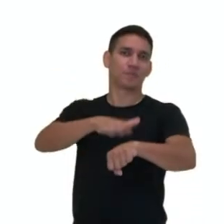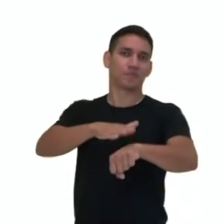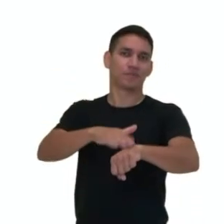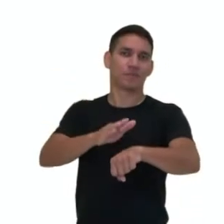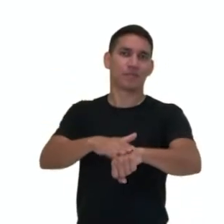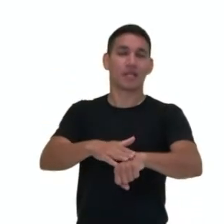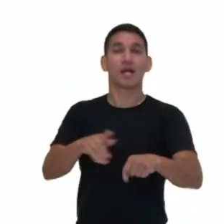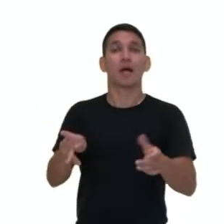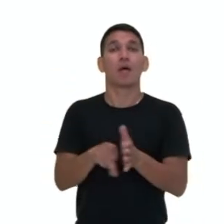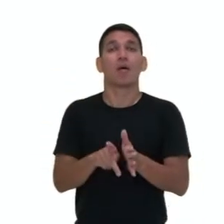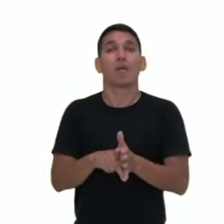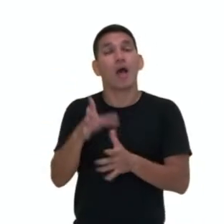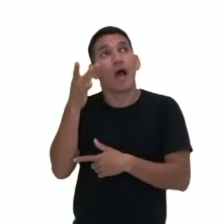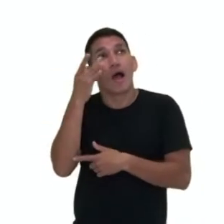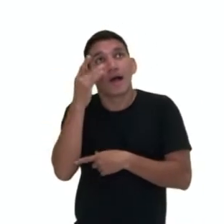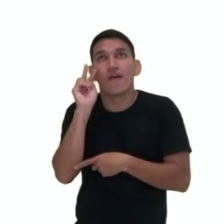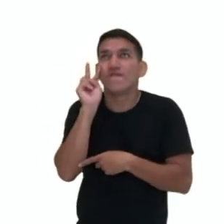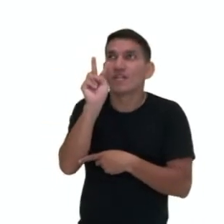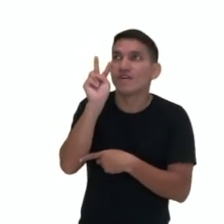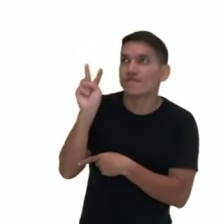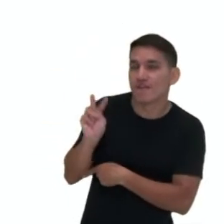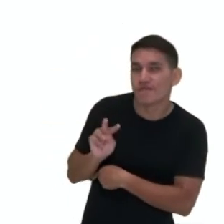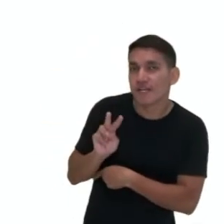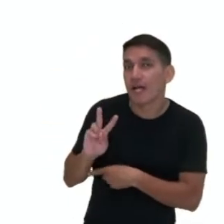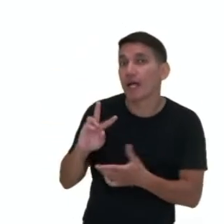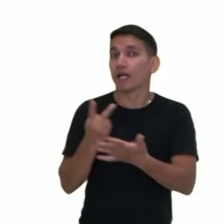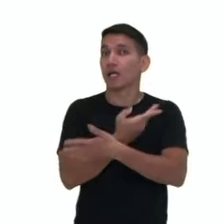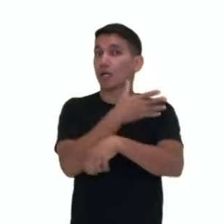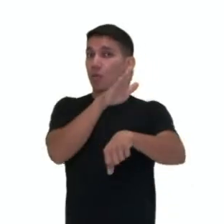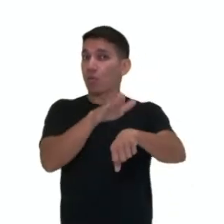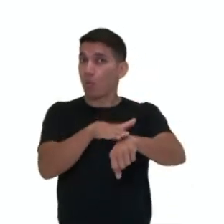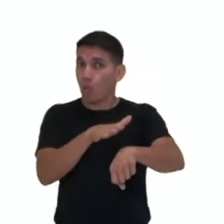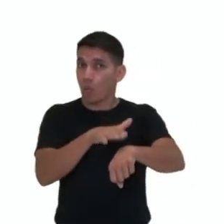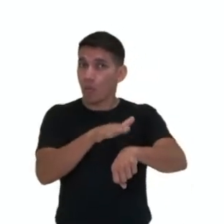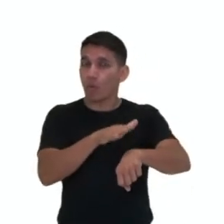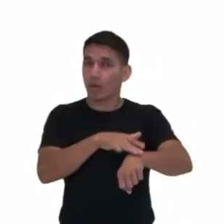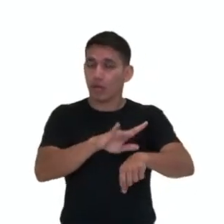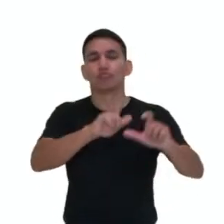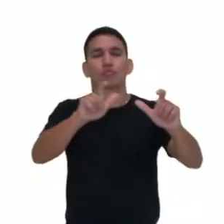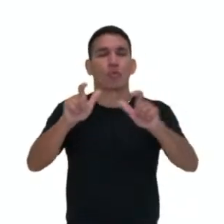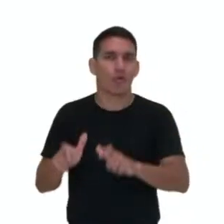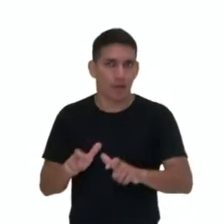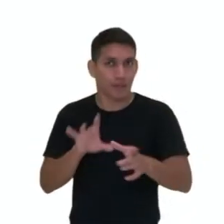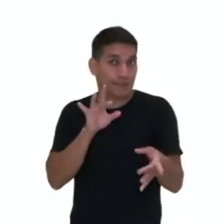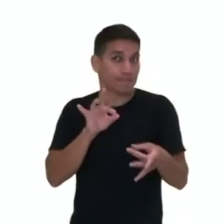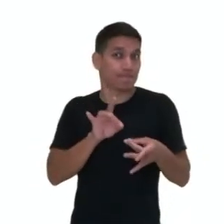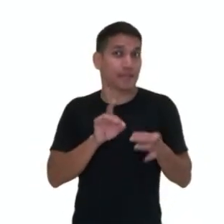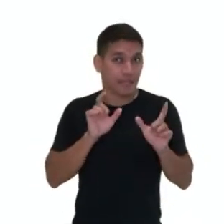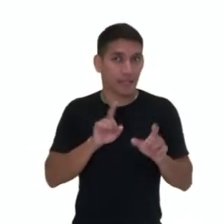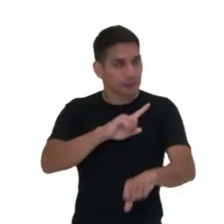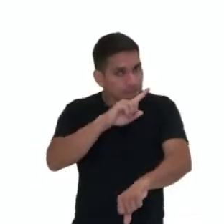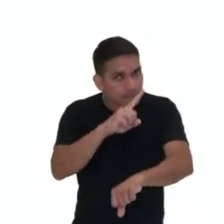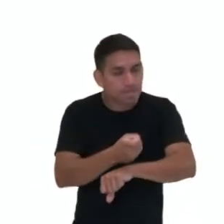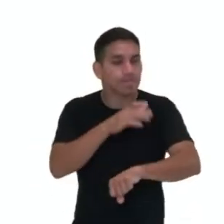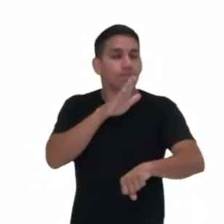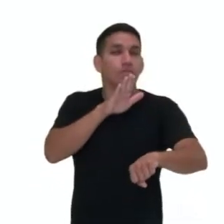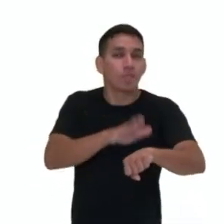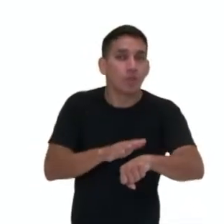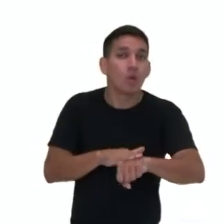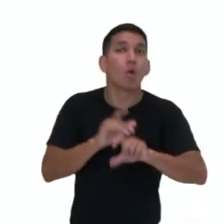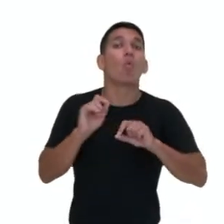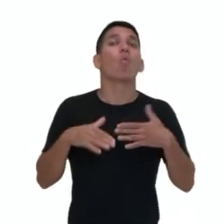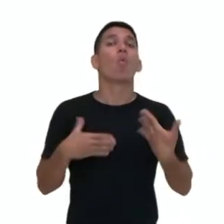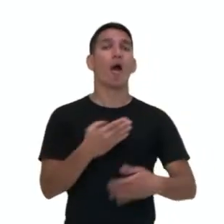físico das condições atmosféricas em um determinado momento e local. Então, naquele instante, quais eram